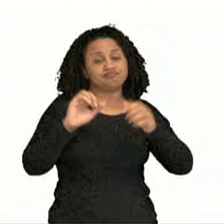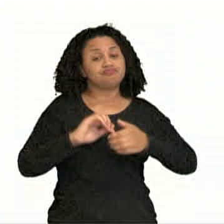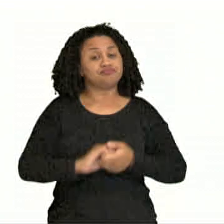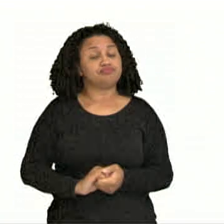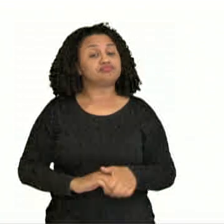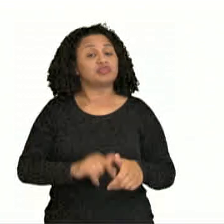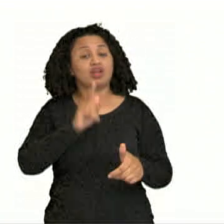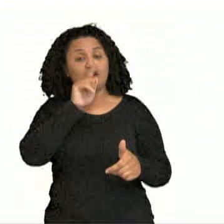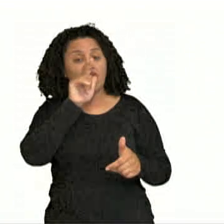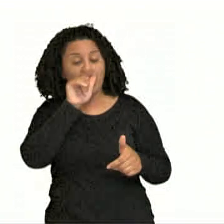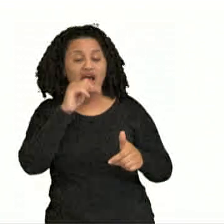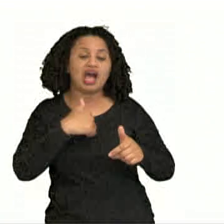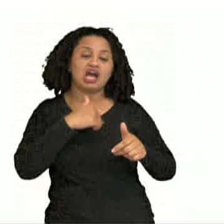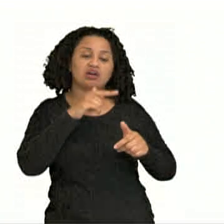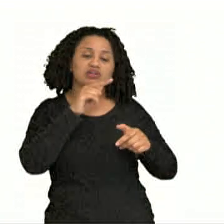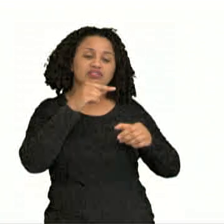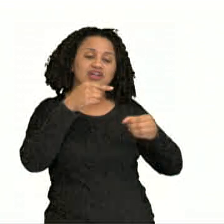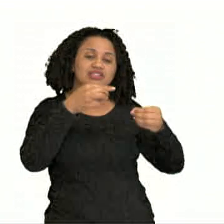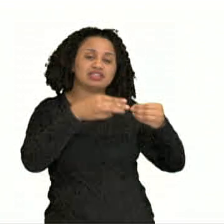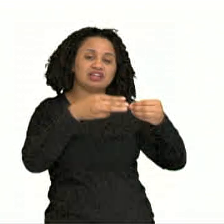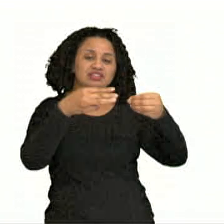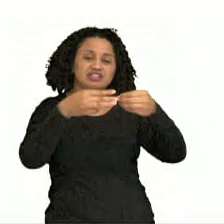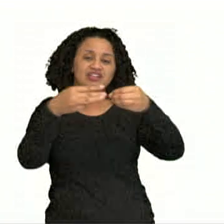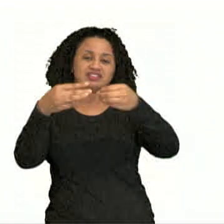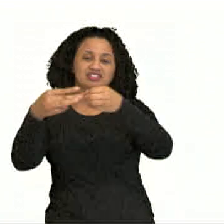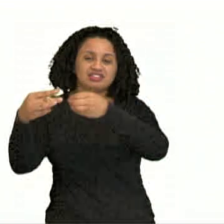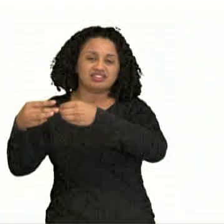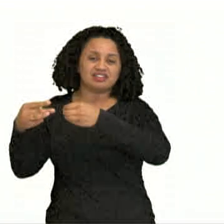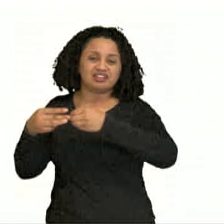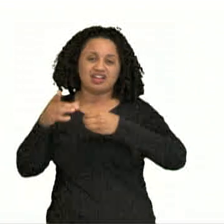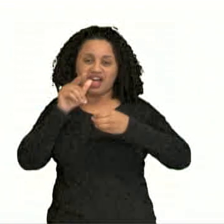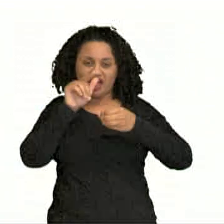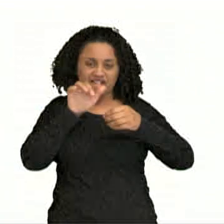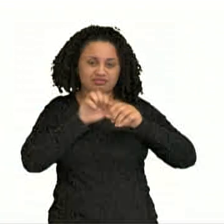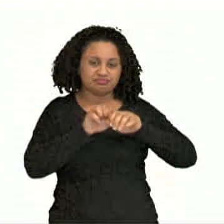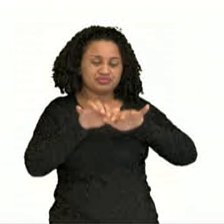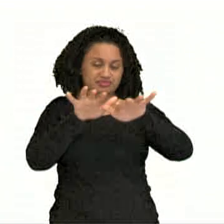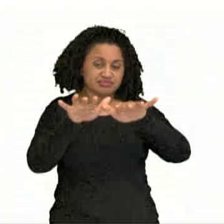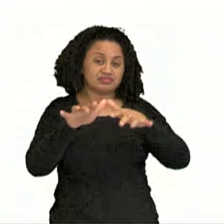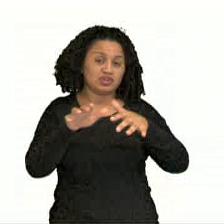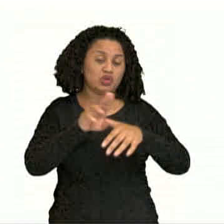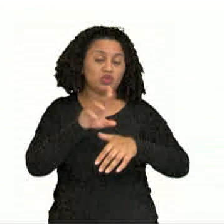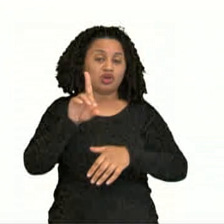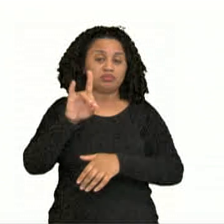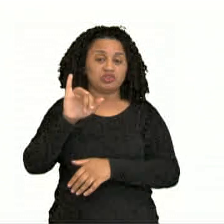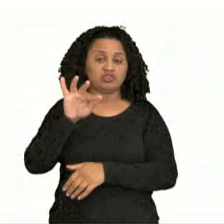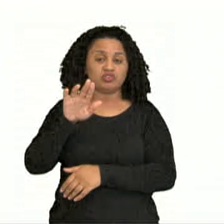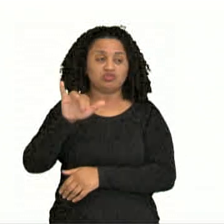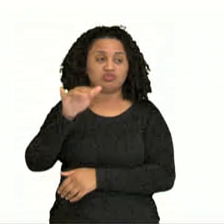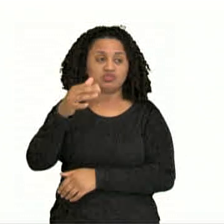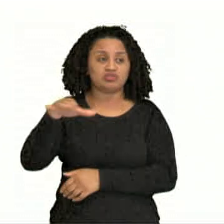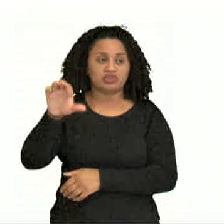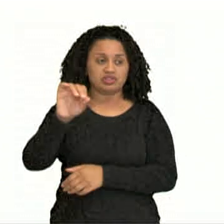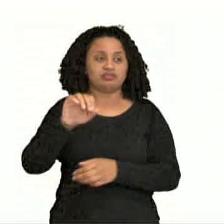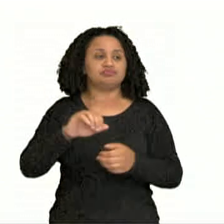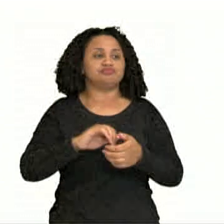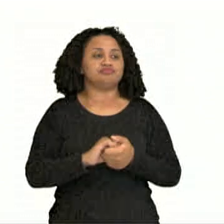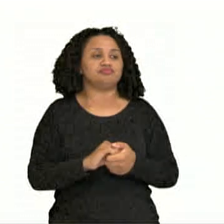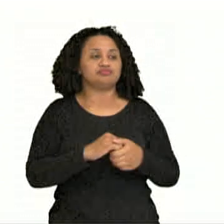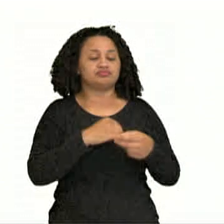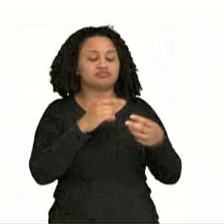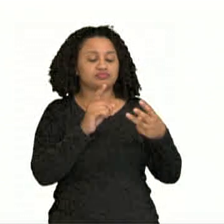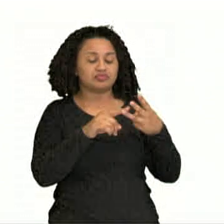água vai passar de célula a célula, que nós chamamos de difusão. São plantas de tamanho muito